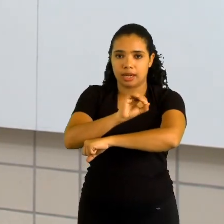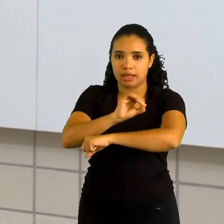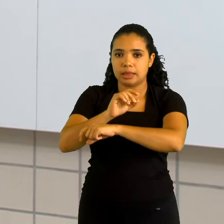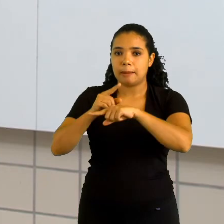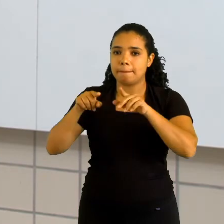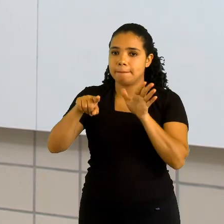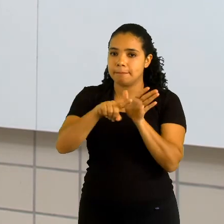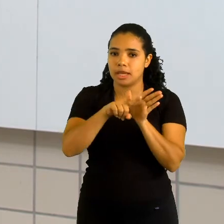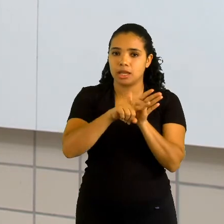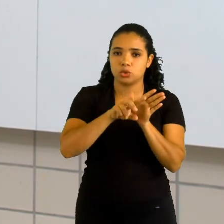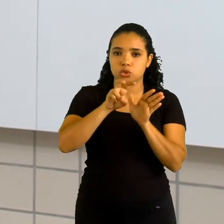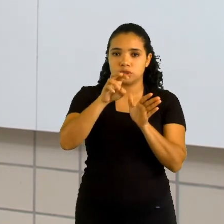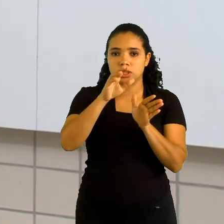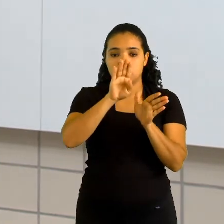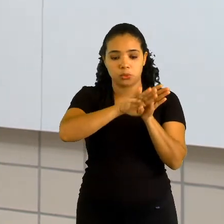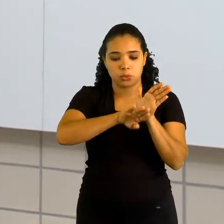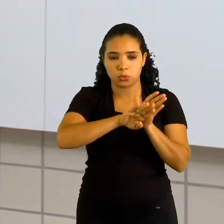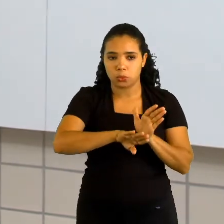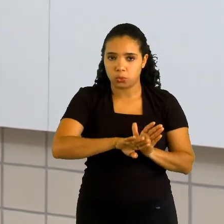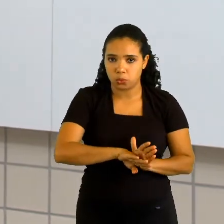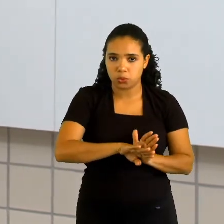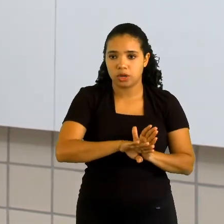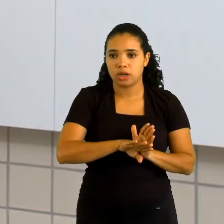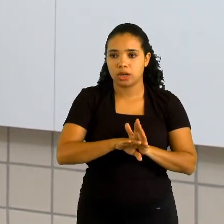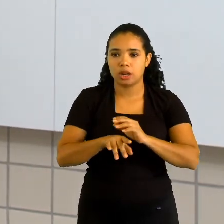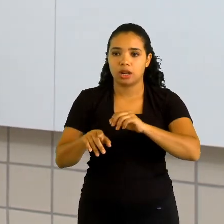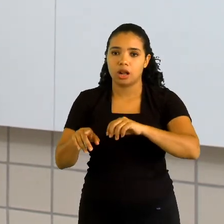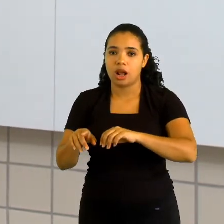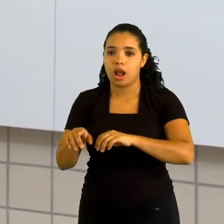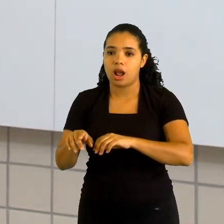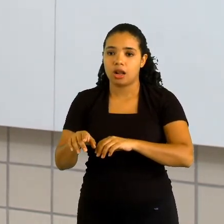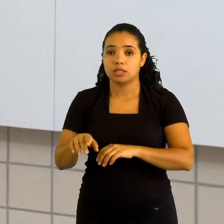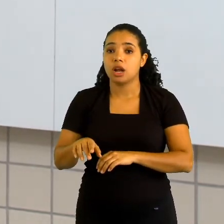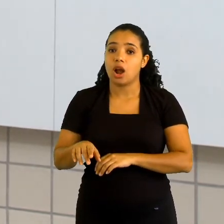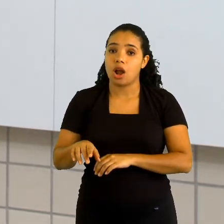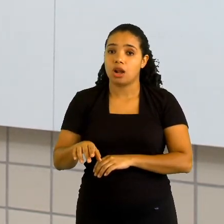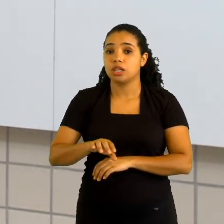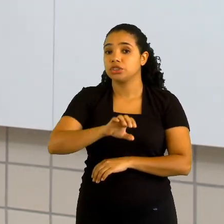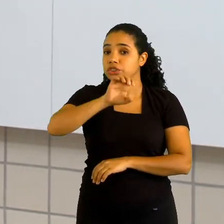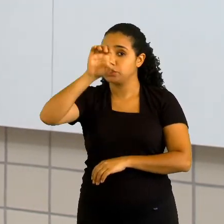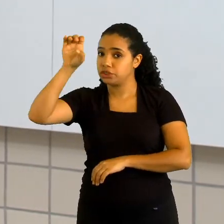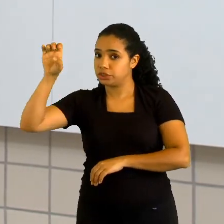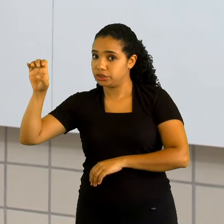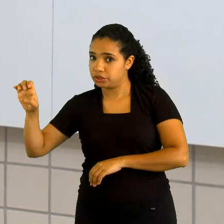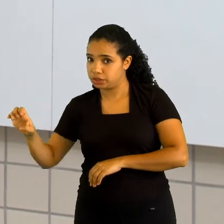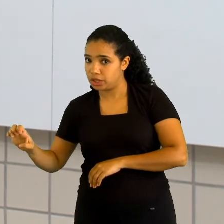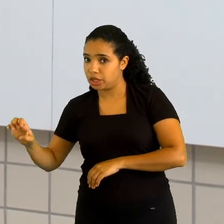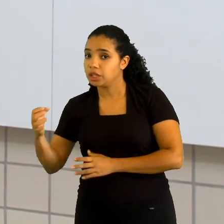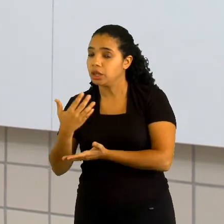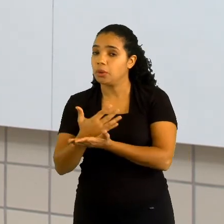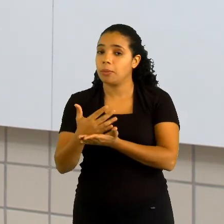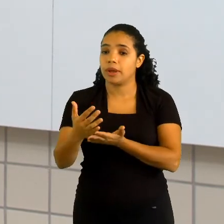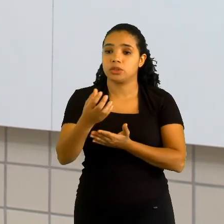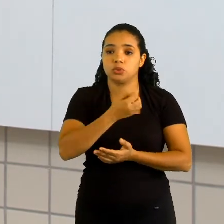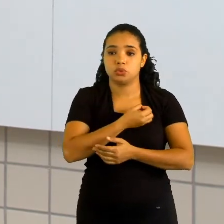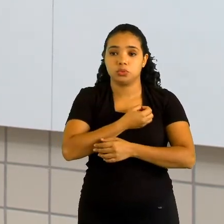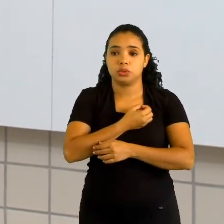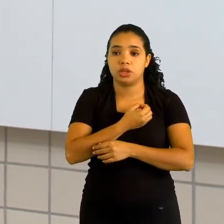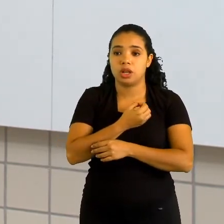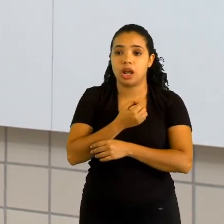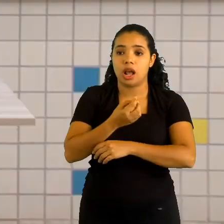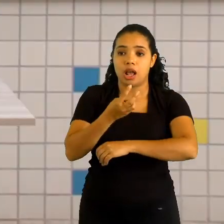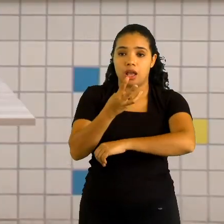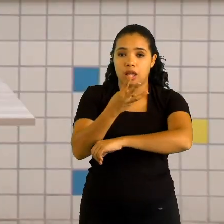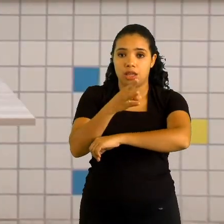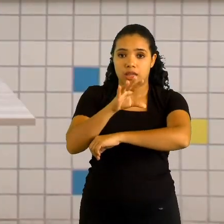Lembra que a ideia de subtração, eu vou ter que andar para a esquerda. Então, eu começo em qual número? No 30. E vou